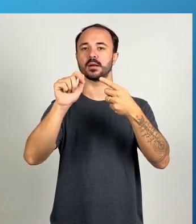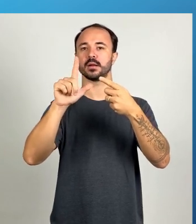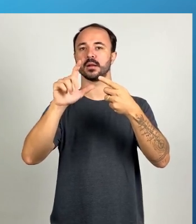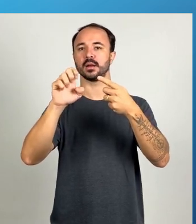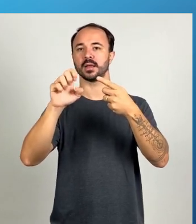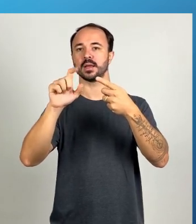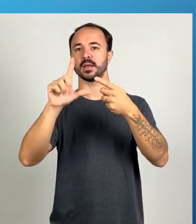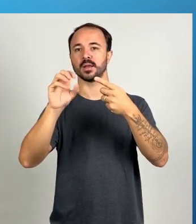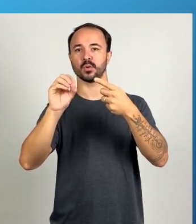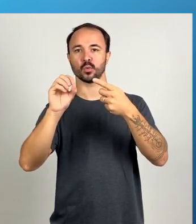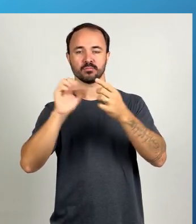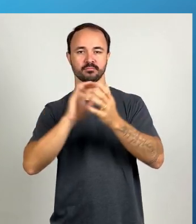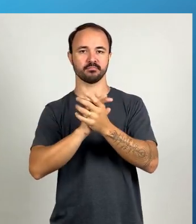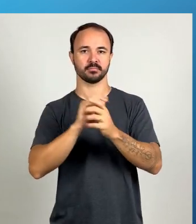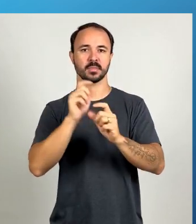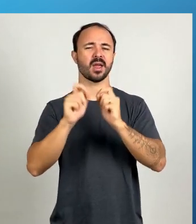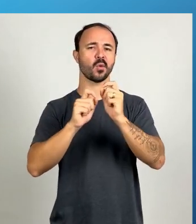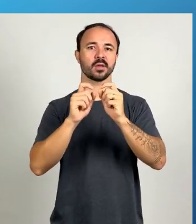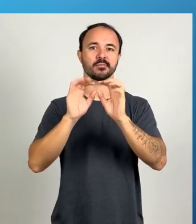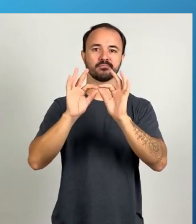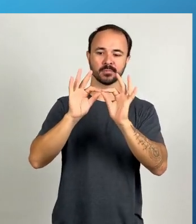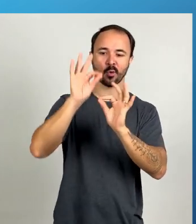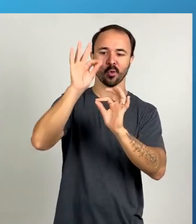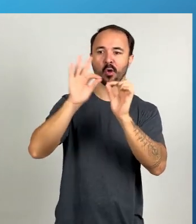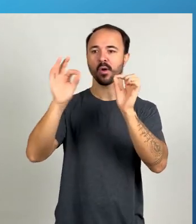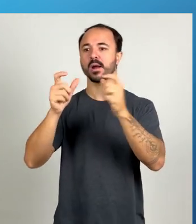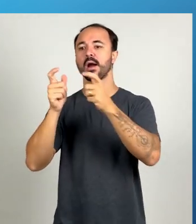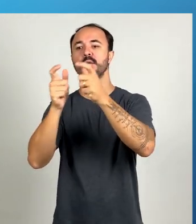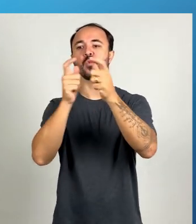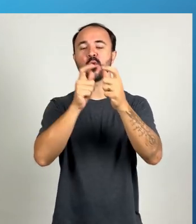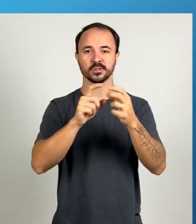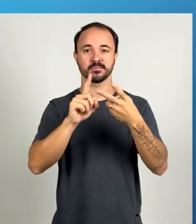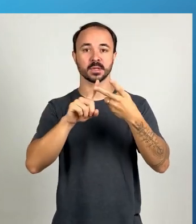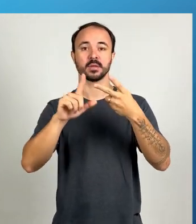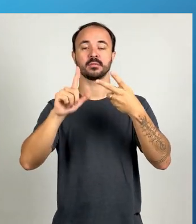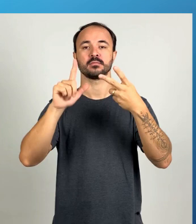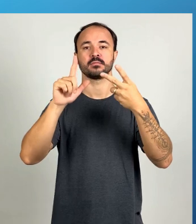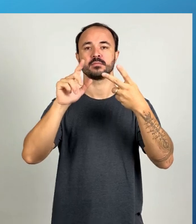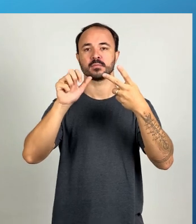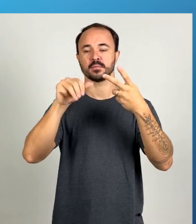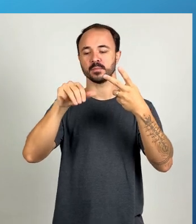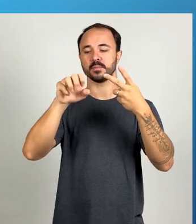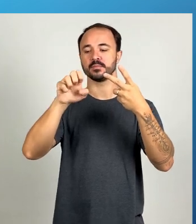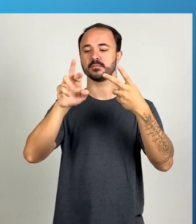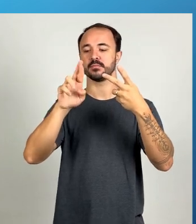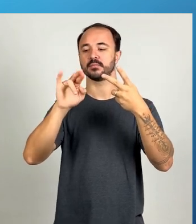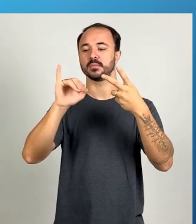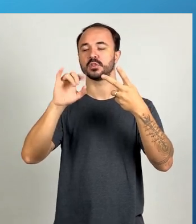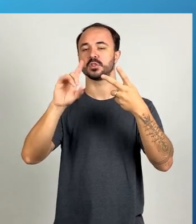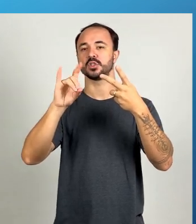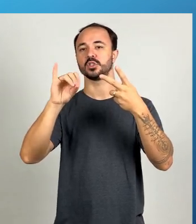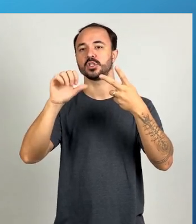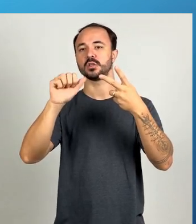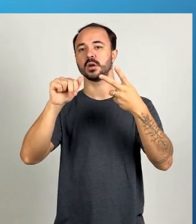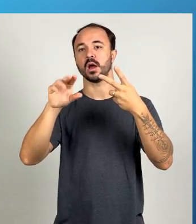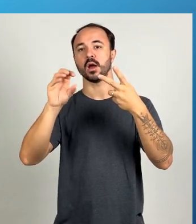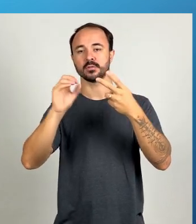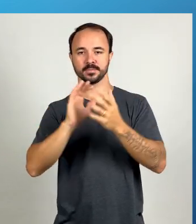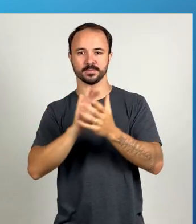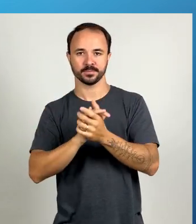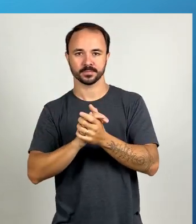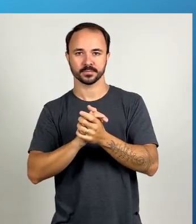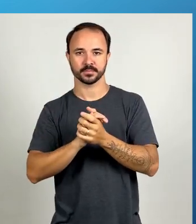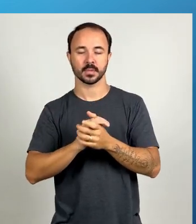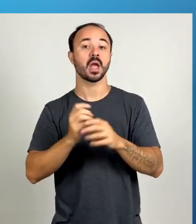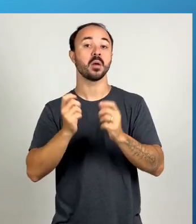paralelos são a latitude e os meridianos são a longitude. Quando você escuta, por exemplo,